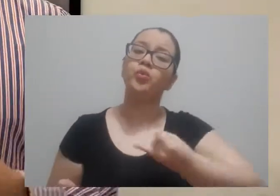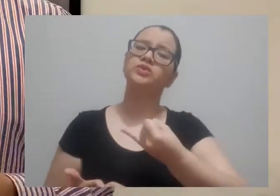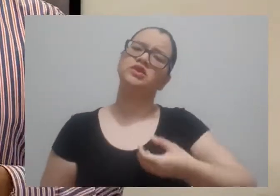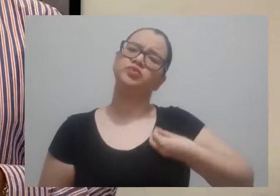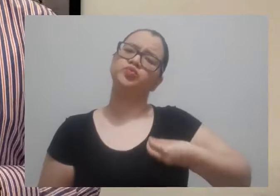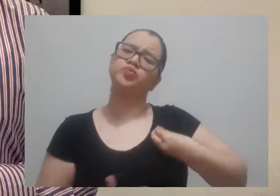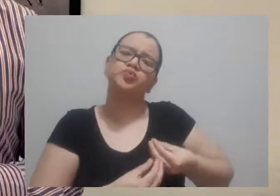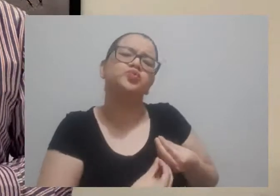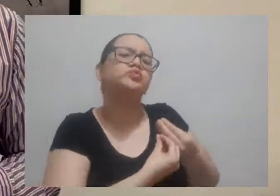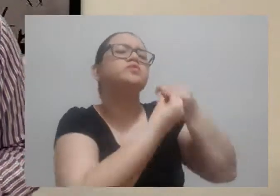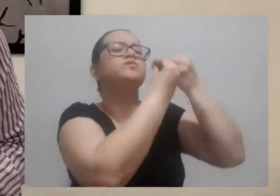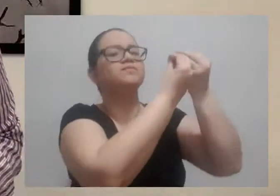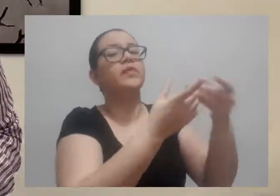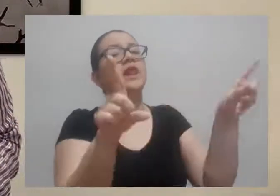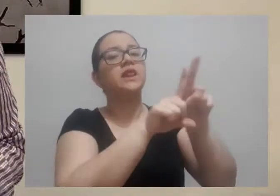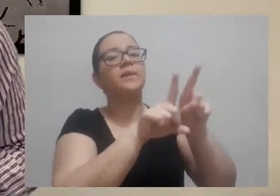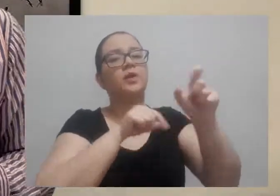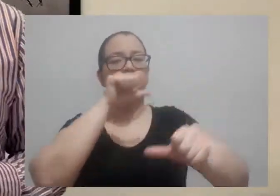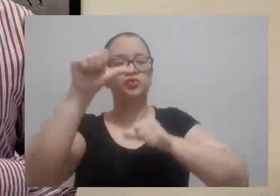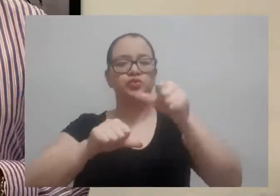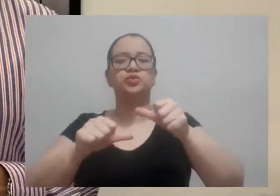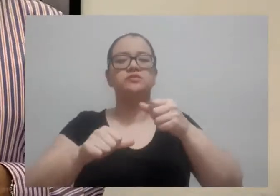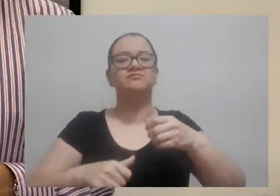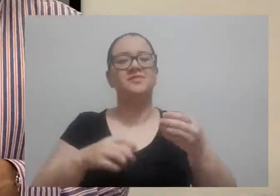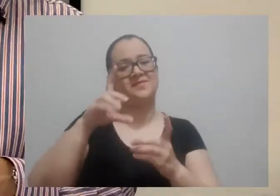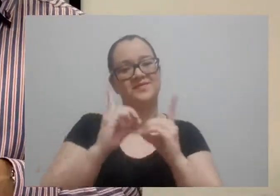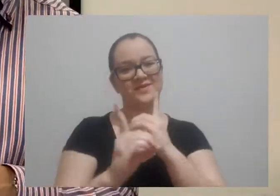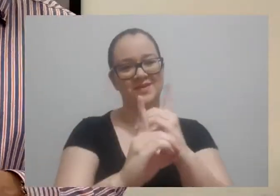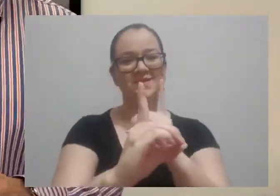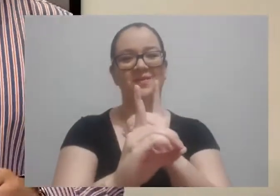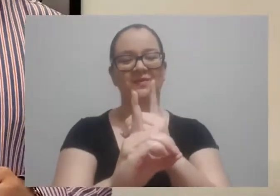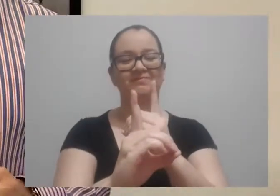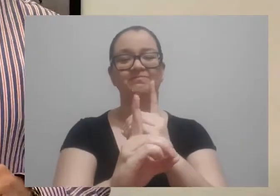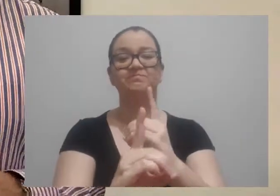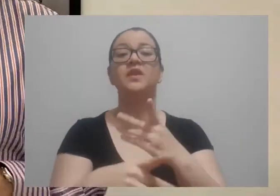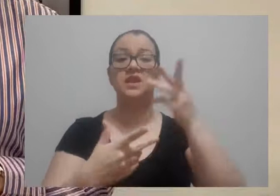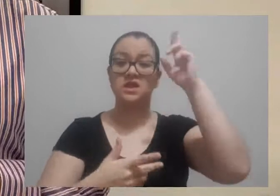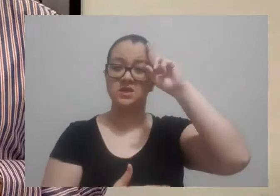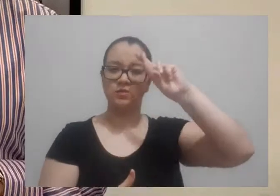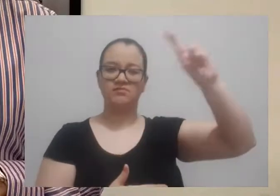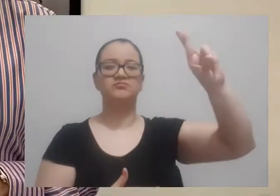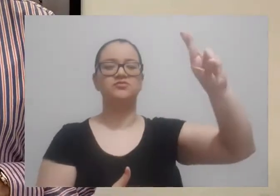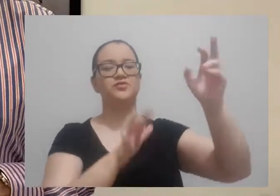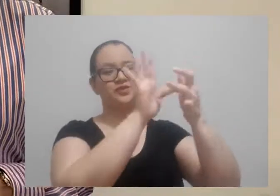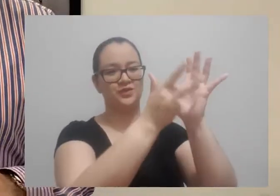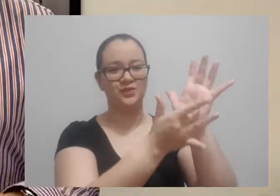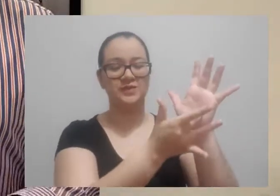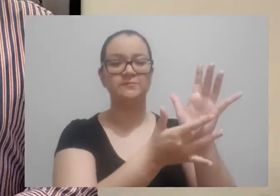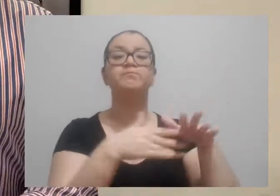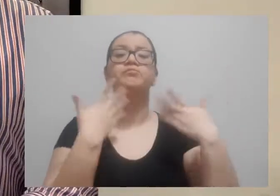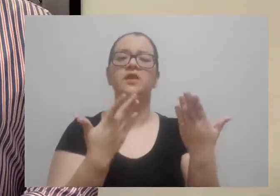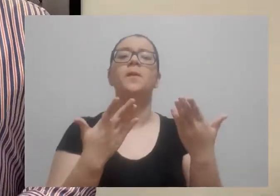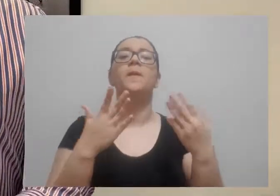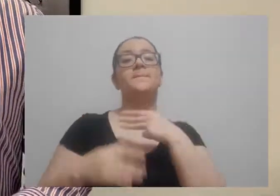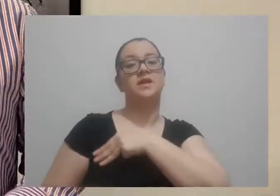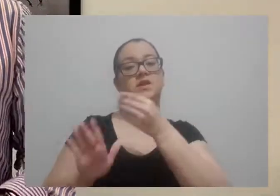tornar um discípulo do Senhor, tê-lo como seu Senhor e seu Mestre. Mateus capítulo 5, versículo 38, nos